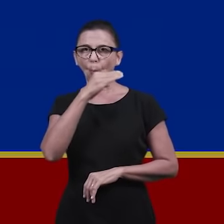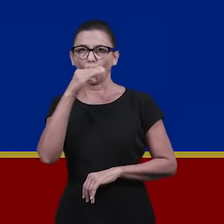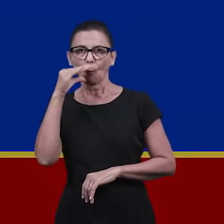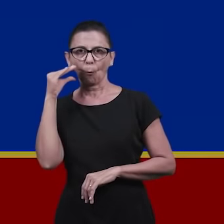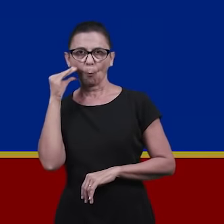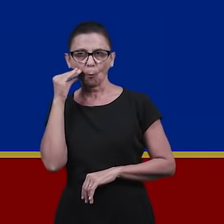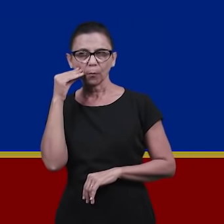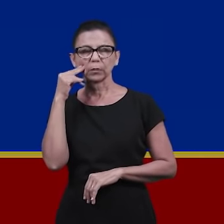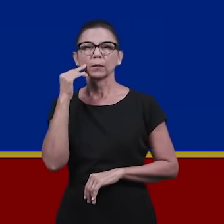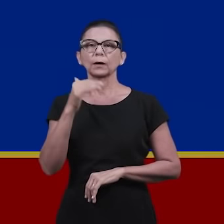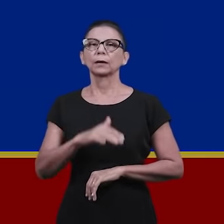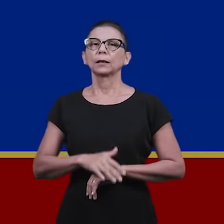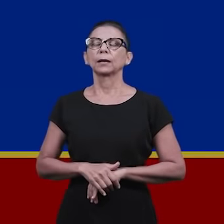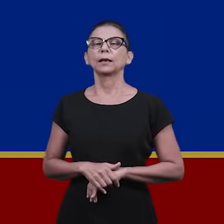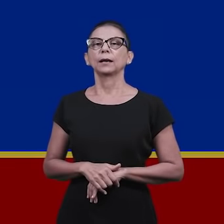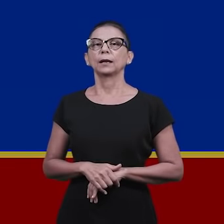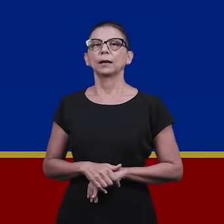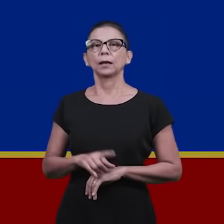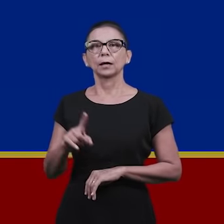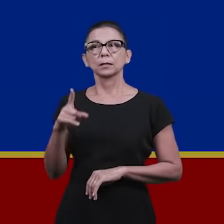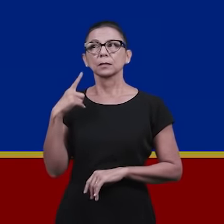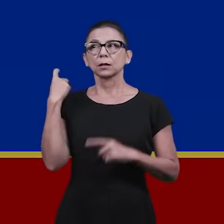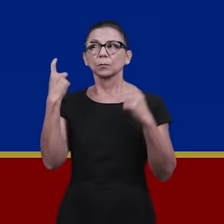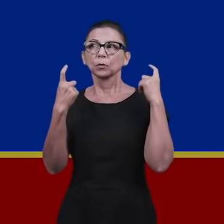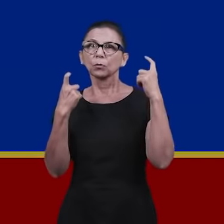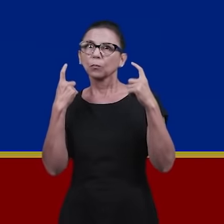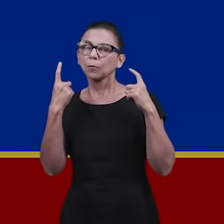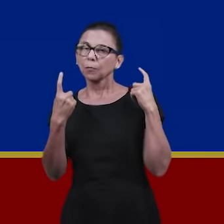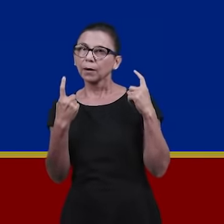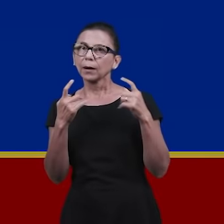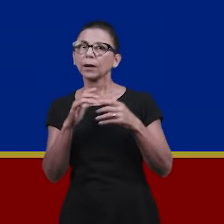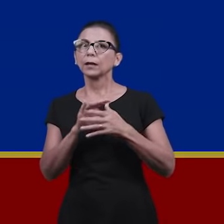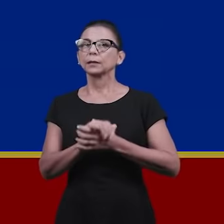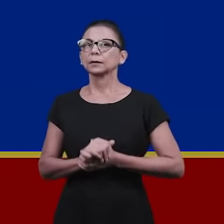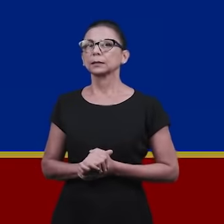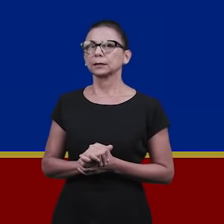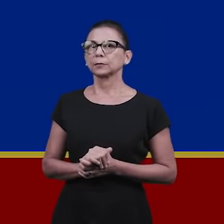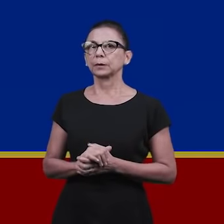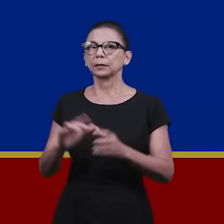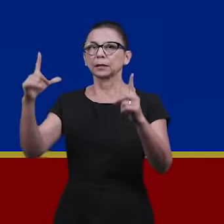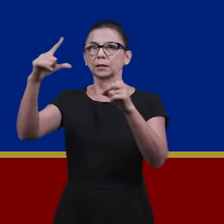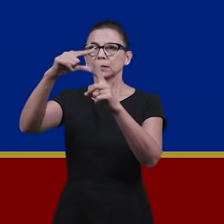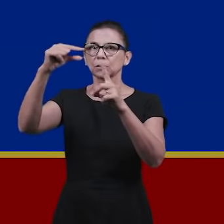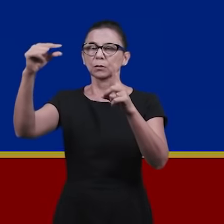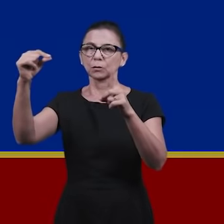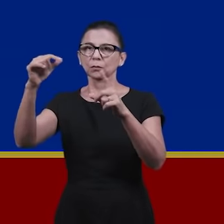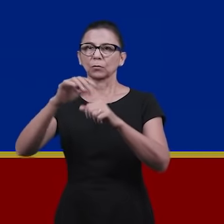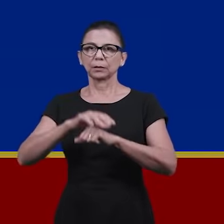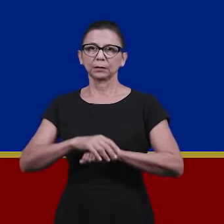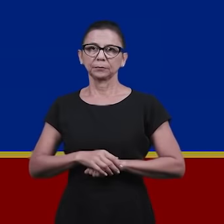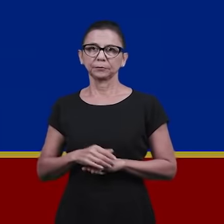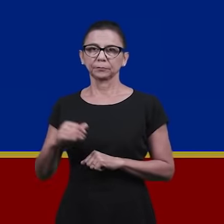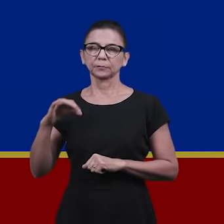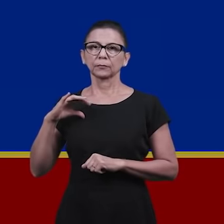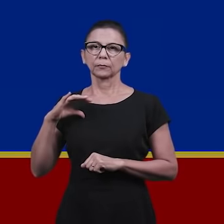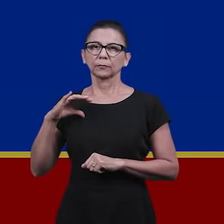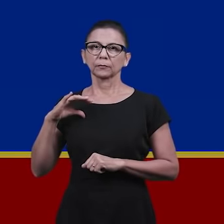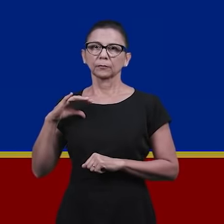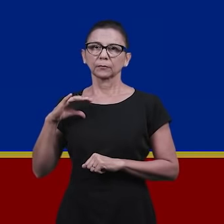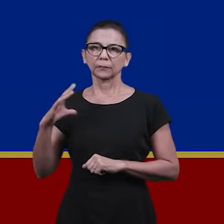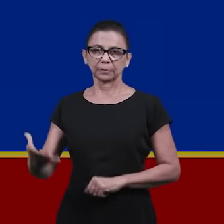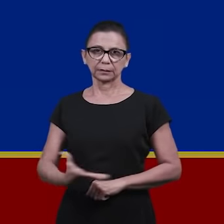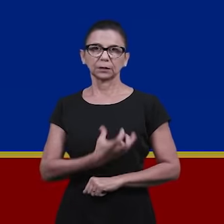eleição, pelo chamado e o processo de salvação, guardando o que tinham